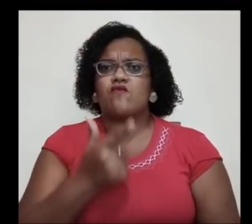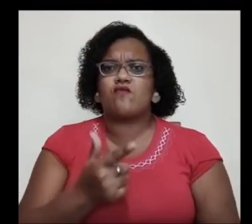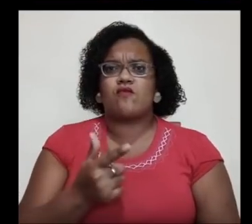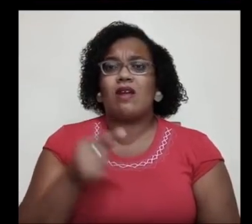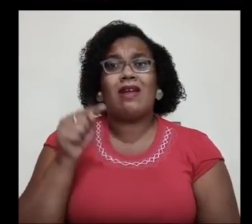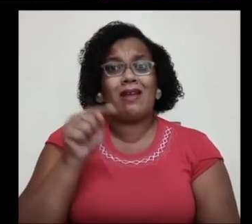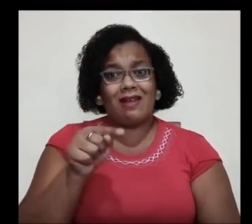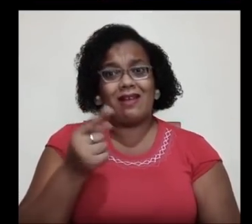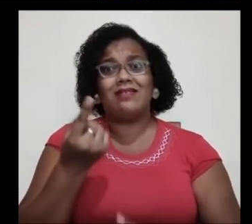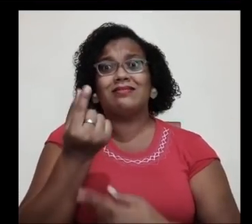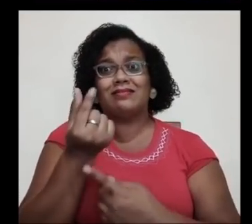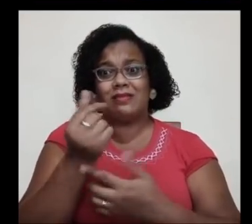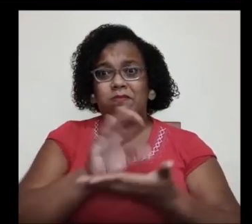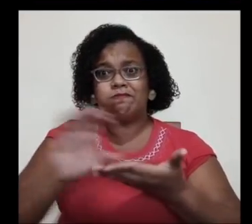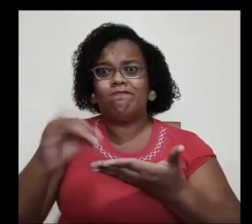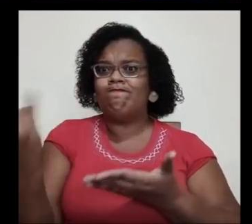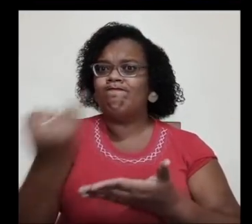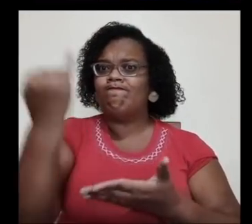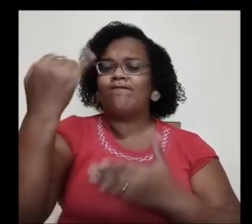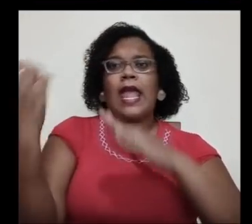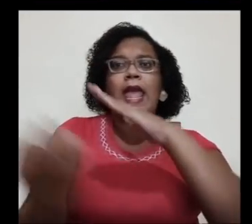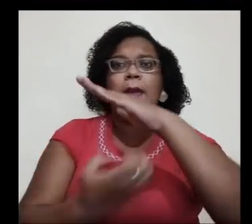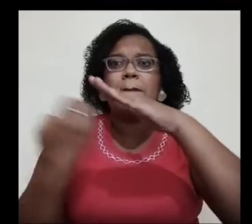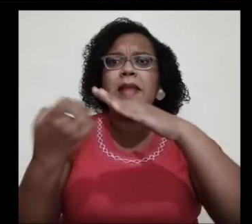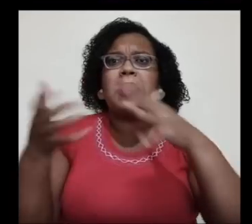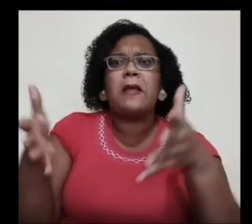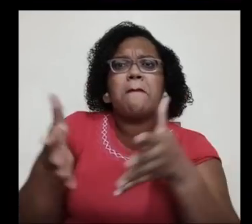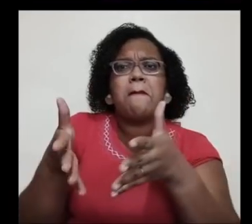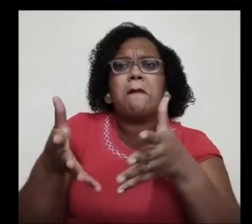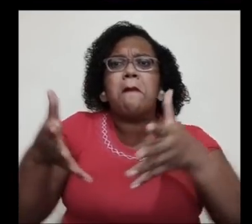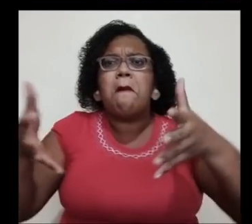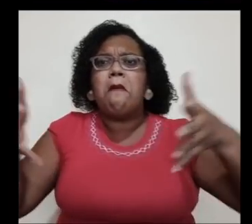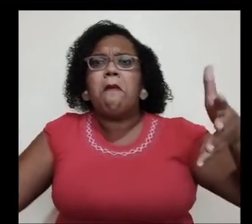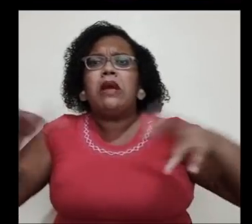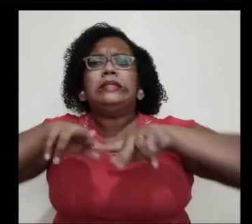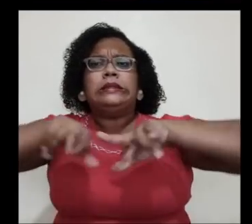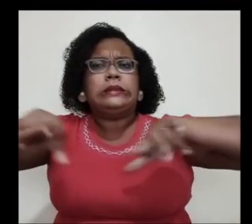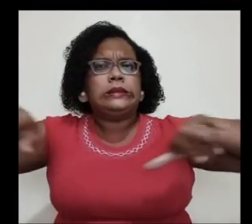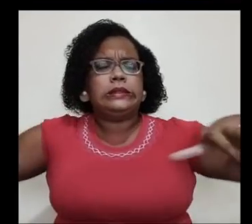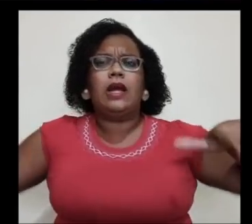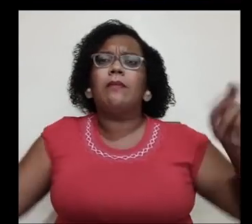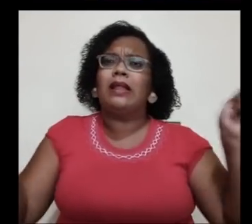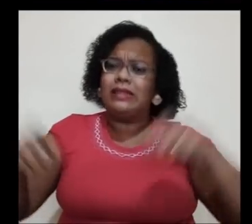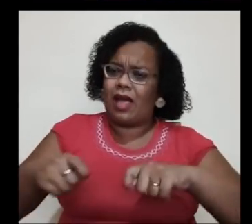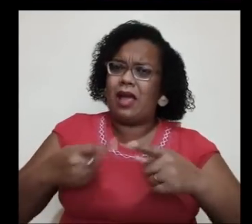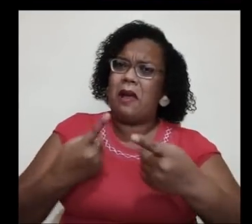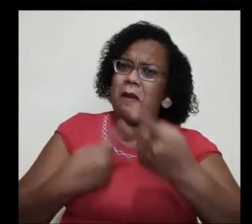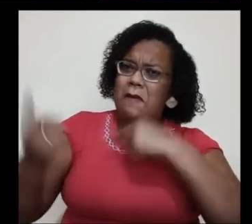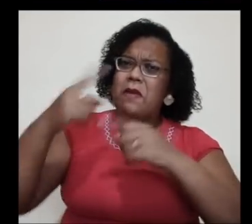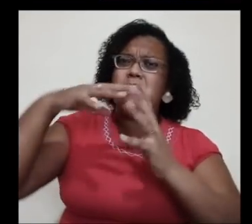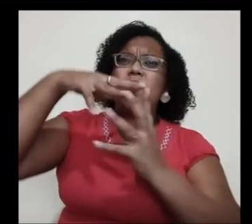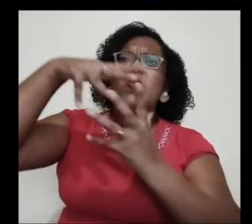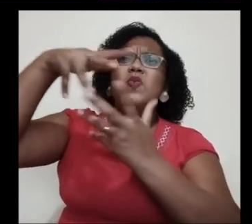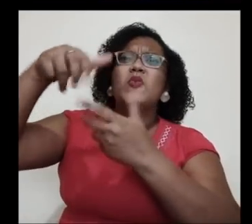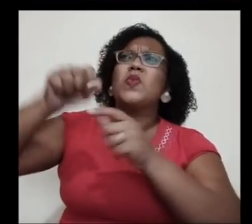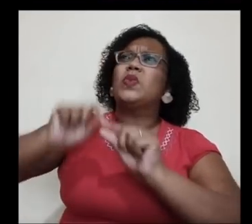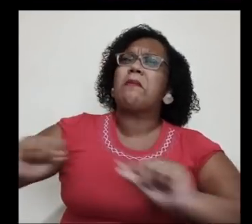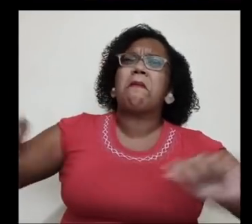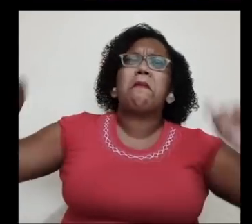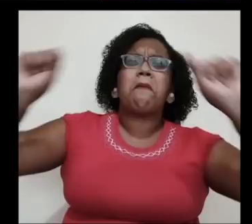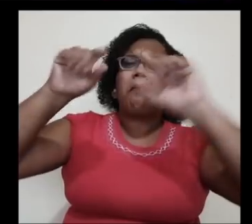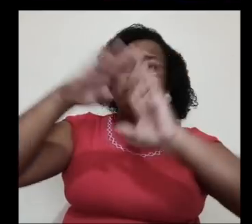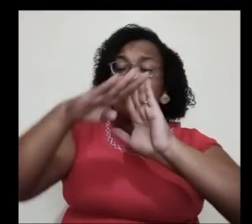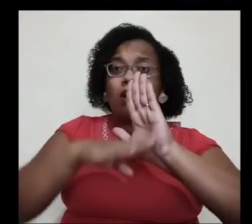países, que no mundo inteiro é um programa essencial, são incentivos essenciais para a inovação, para a infraestrutura das universidades, para a